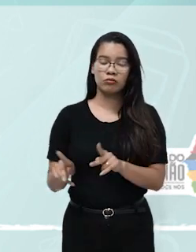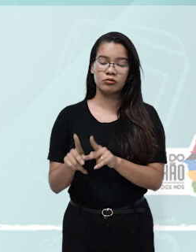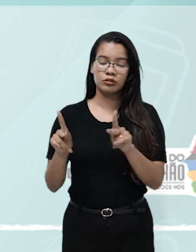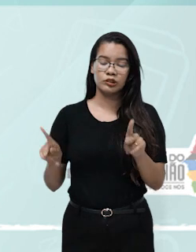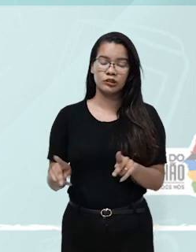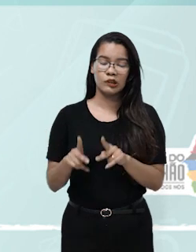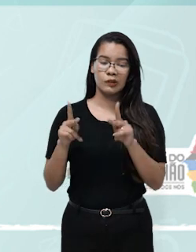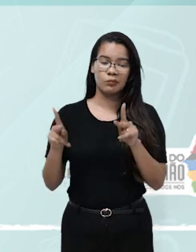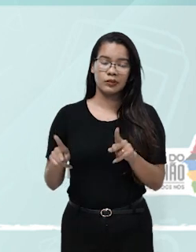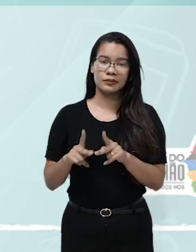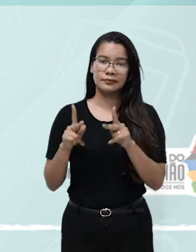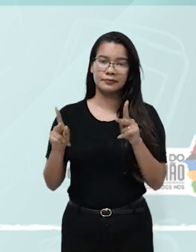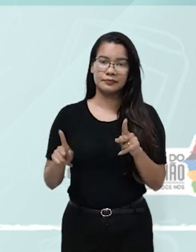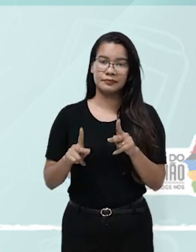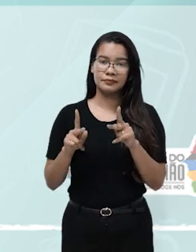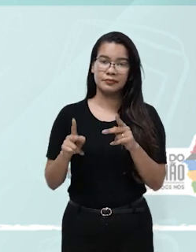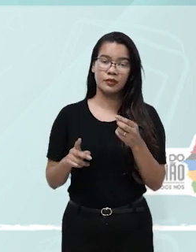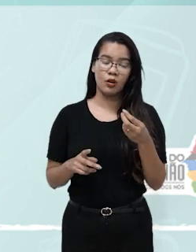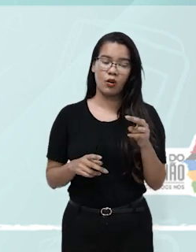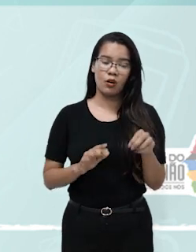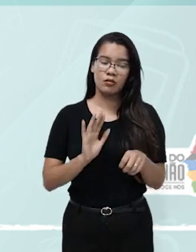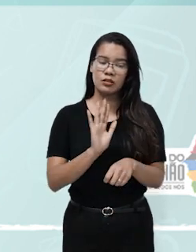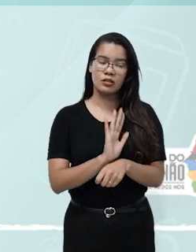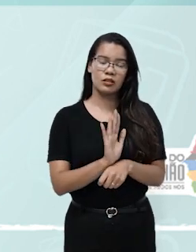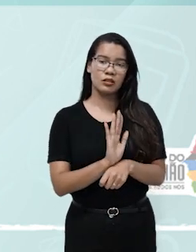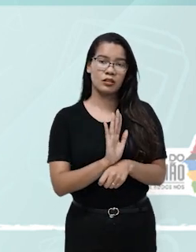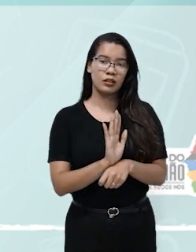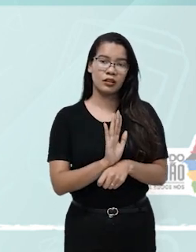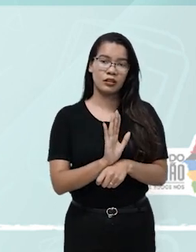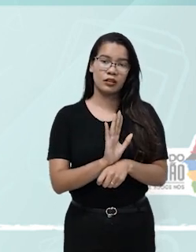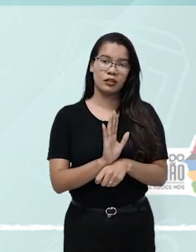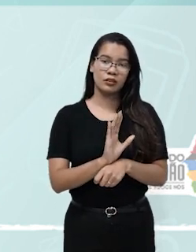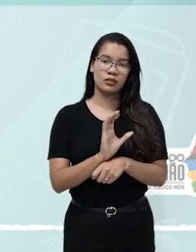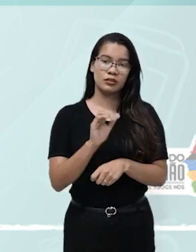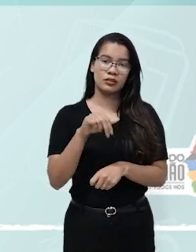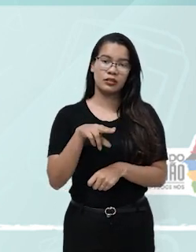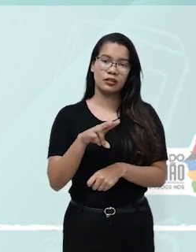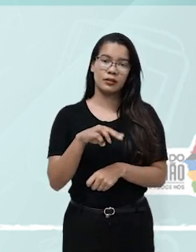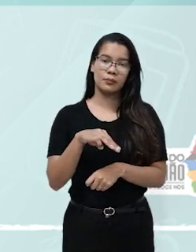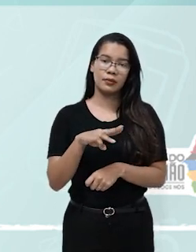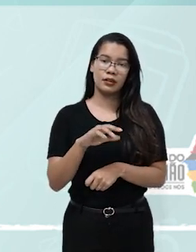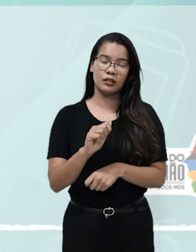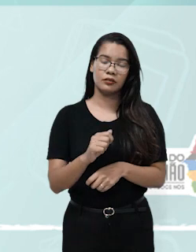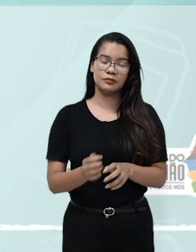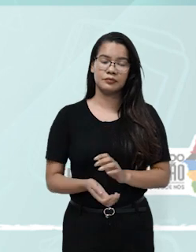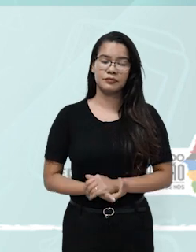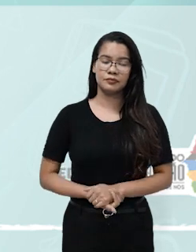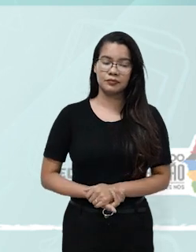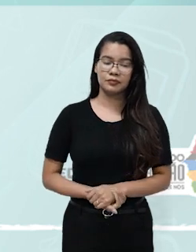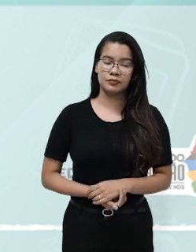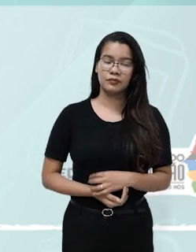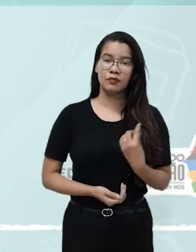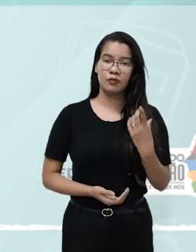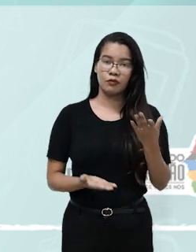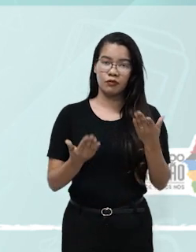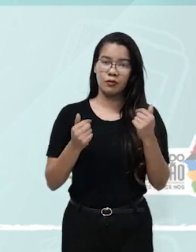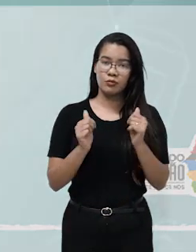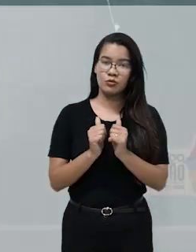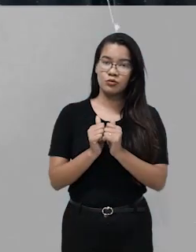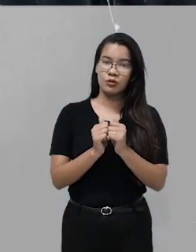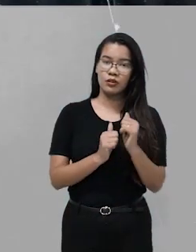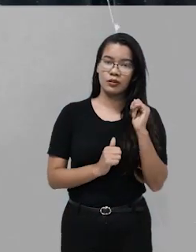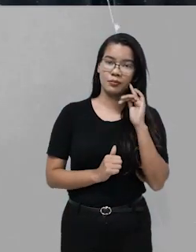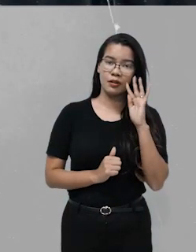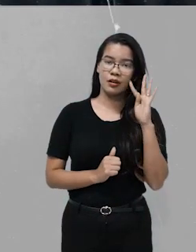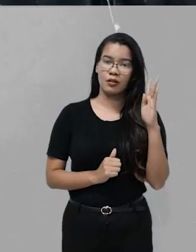shopping. Ao cinema, não estamos indo ao cinema como antes, mas vamos imaginar as situações que